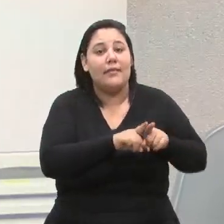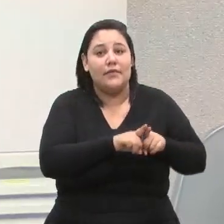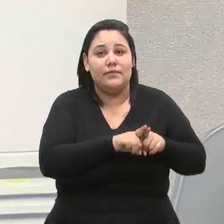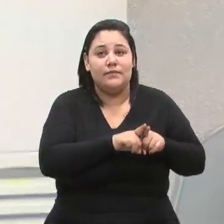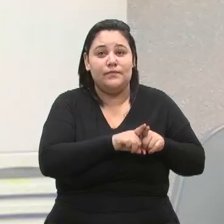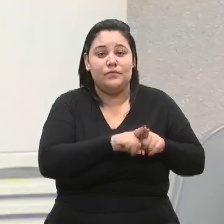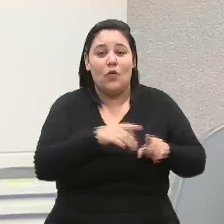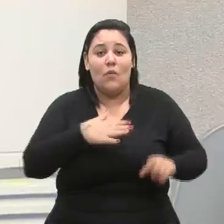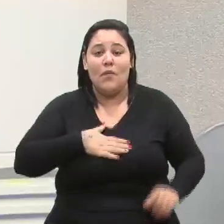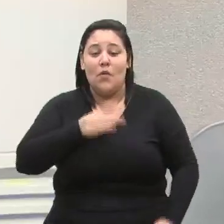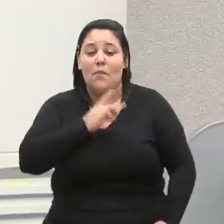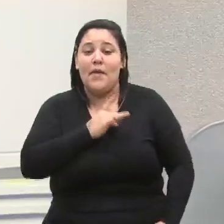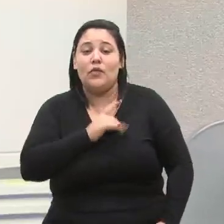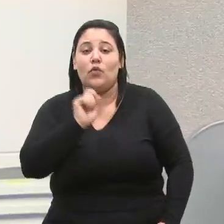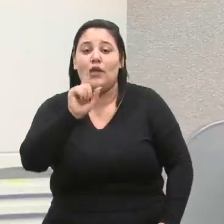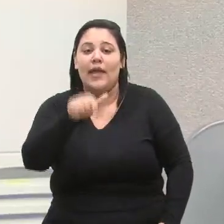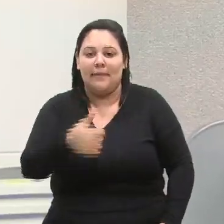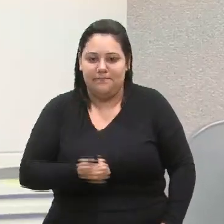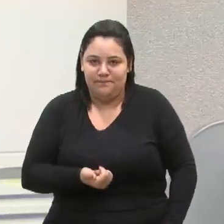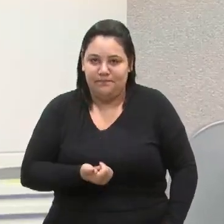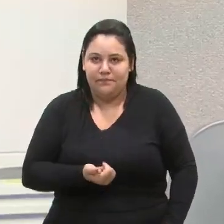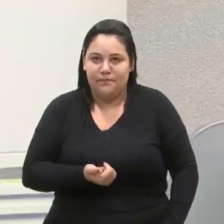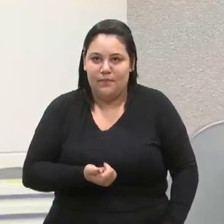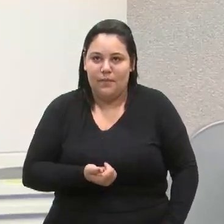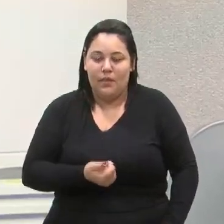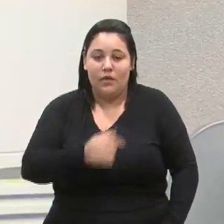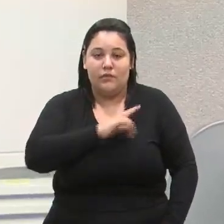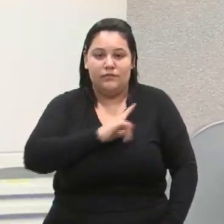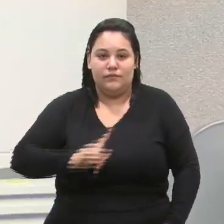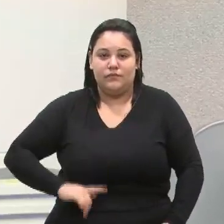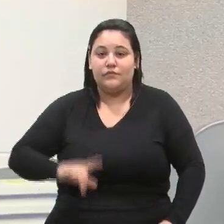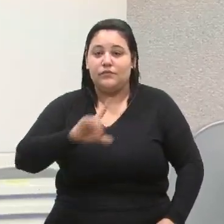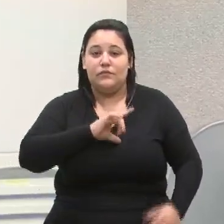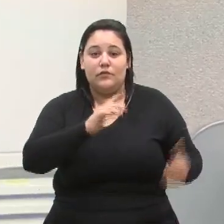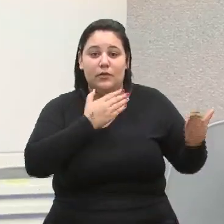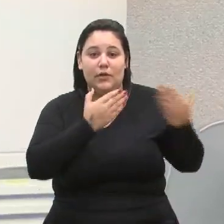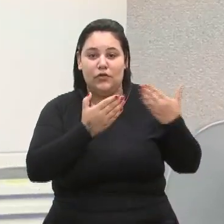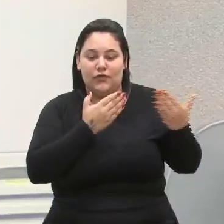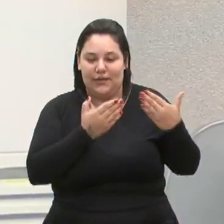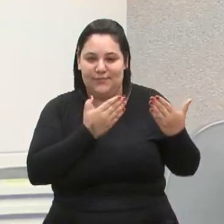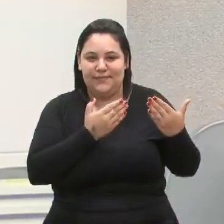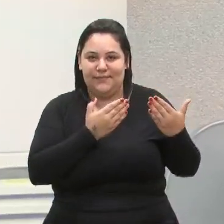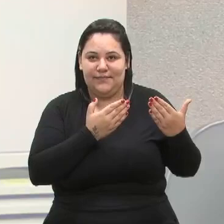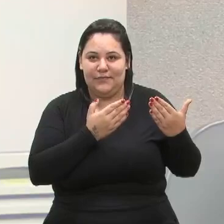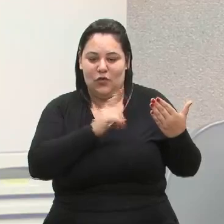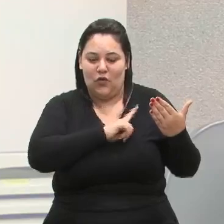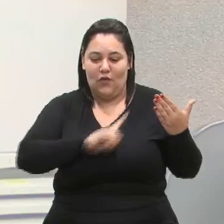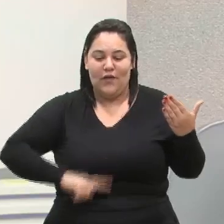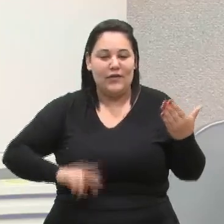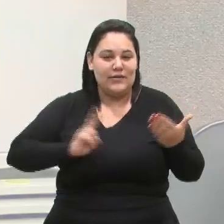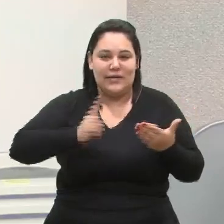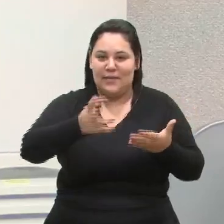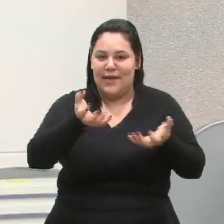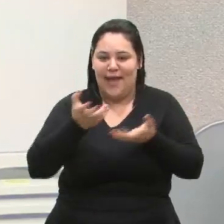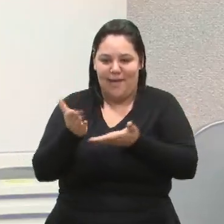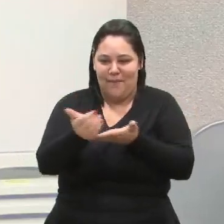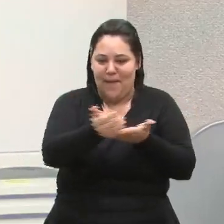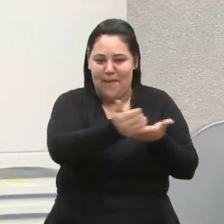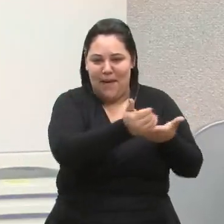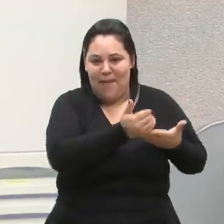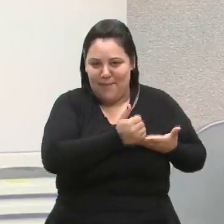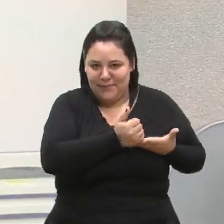maior medo é assim, o governo, existe uma dúvida bem grande, o governo sempre quer arrecadar mais.